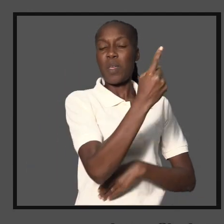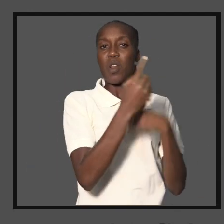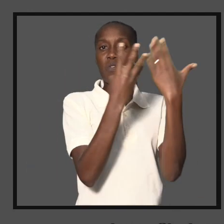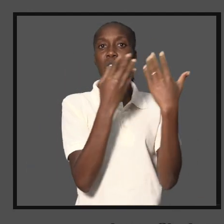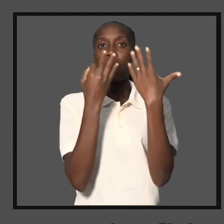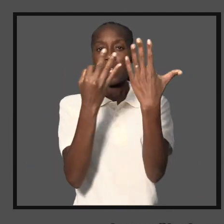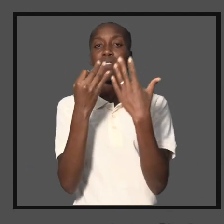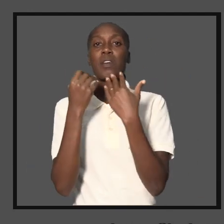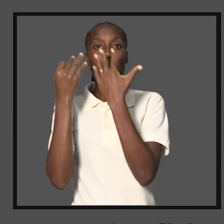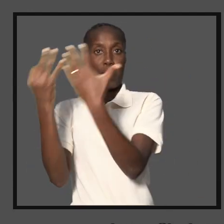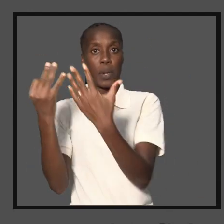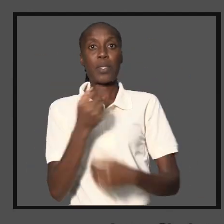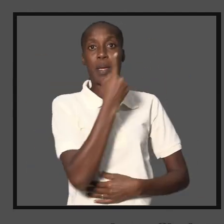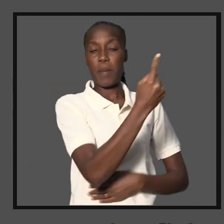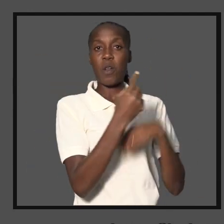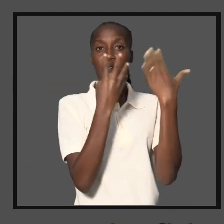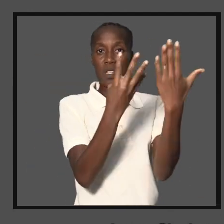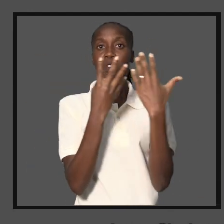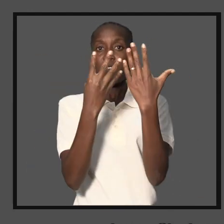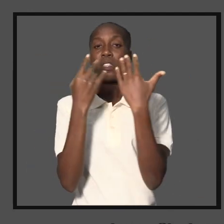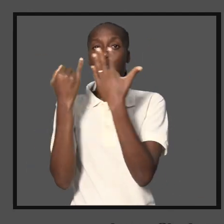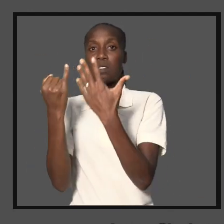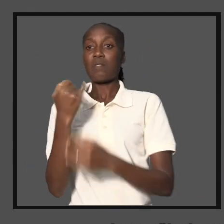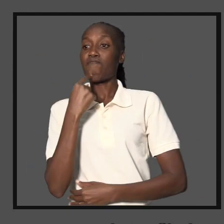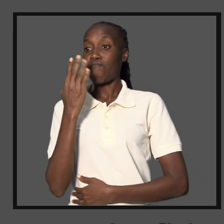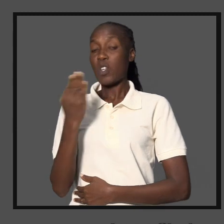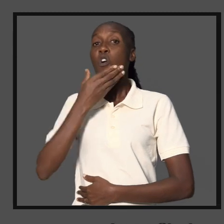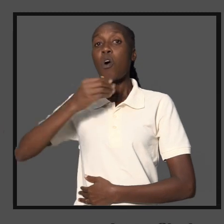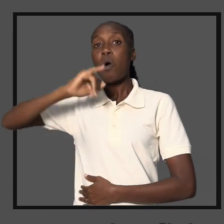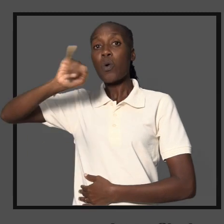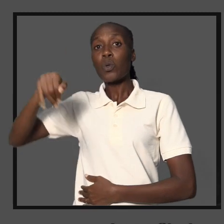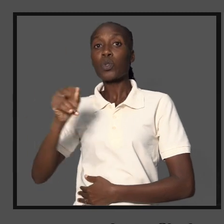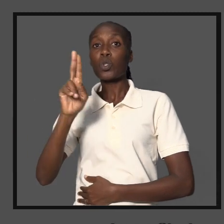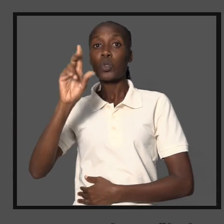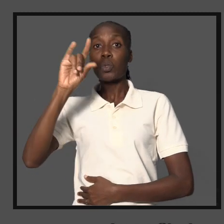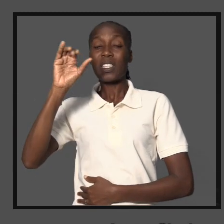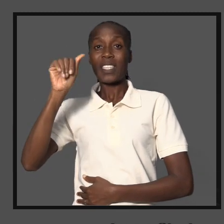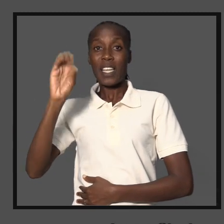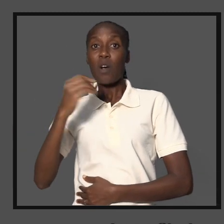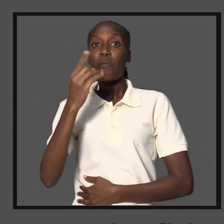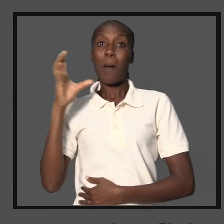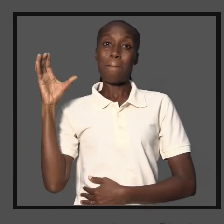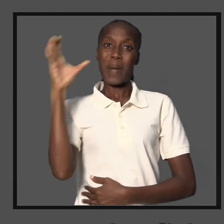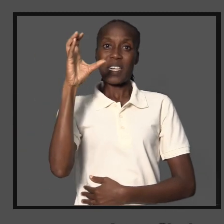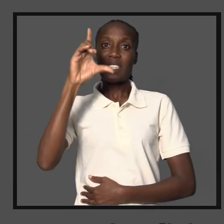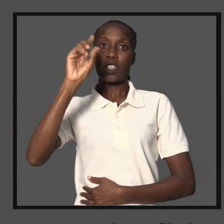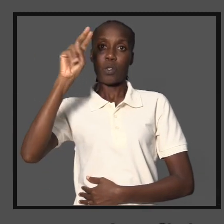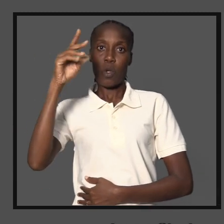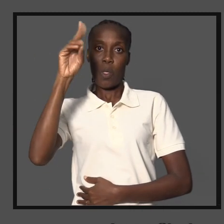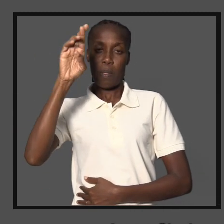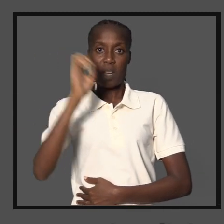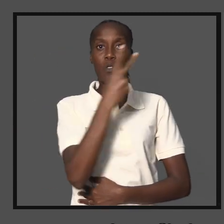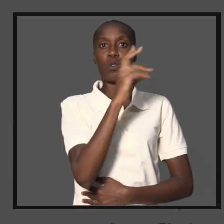e, em 1996, na planta Julião Magna em Londres em 2012.